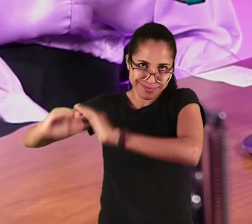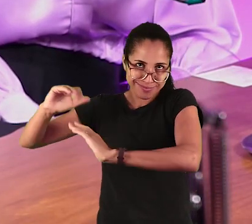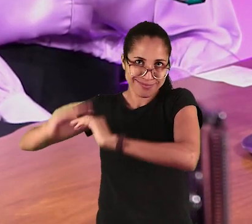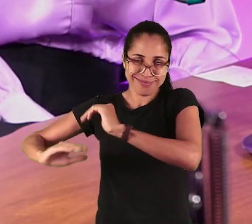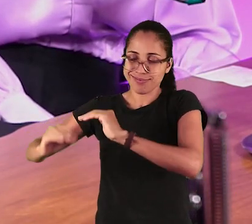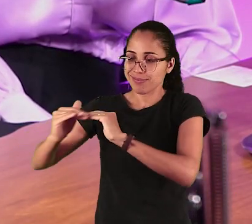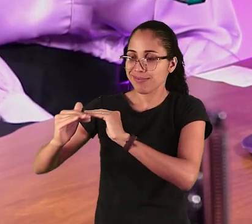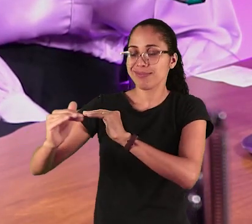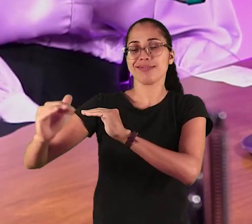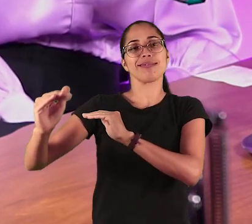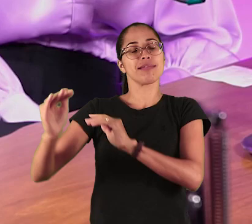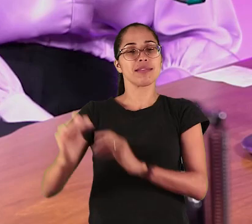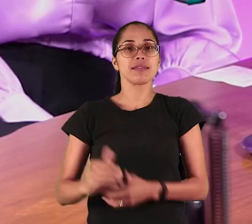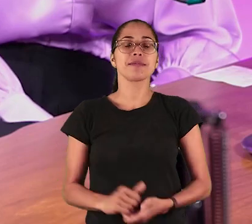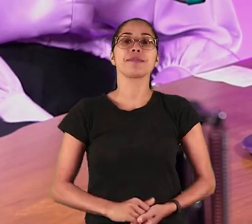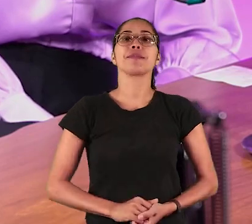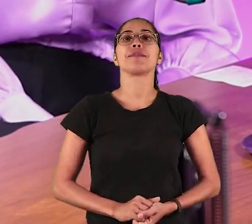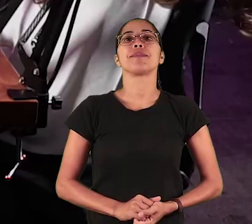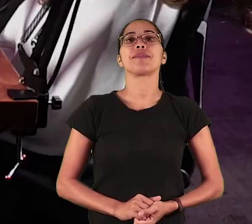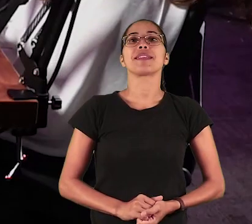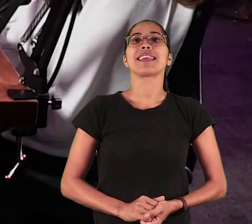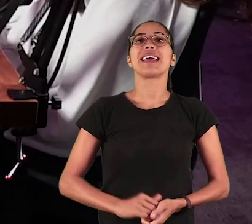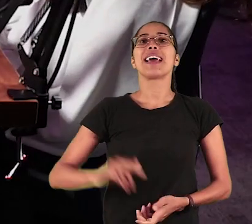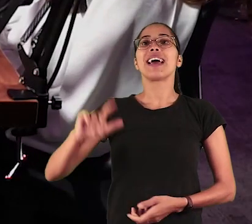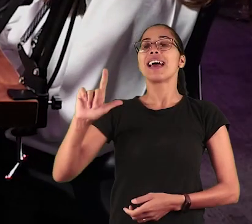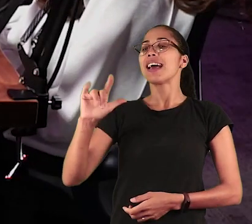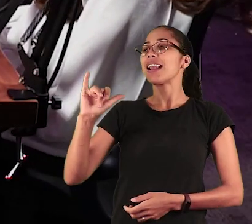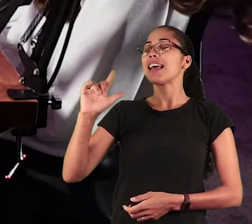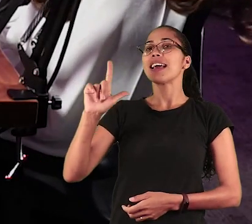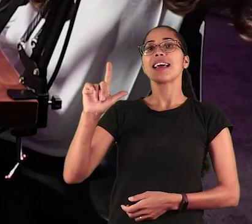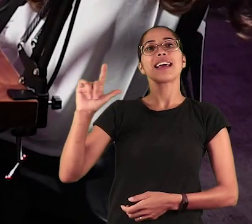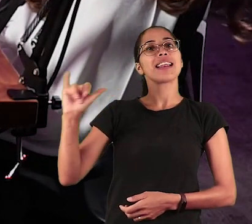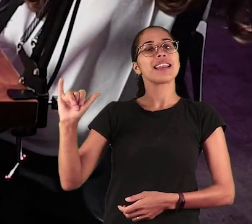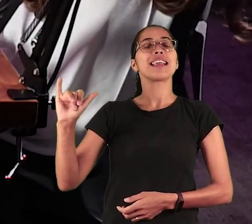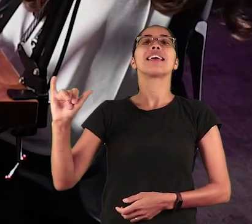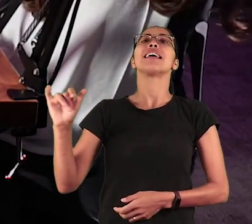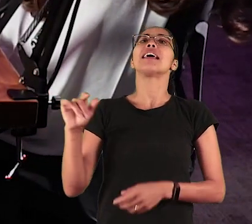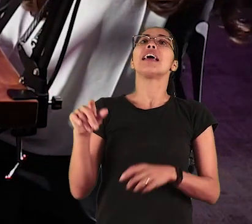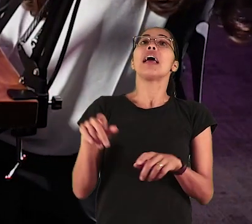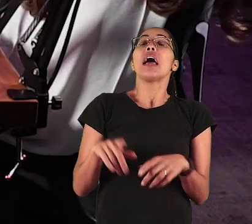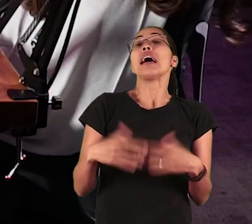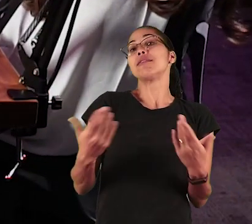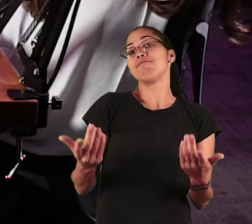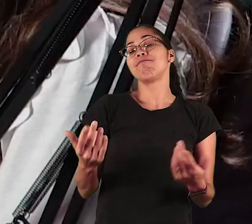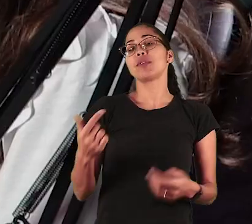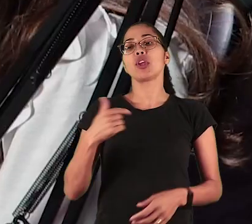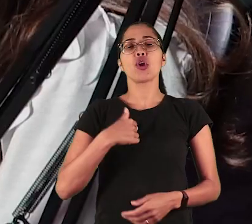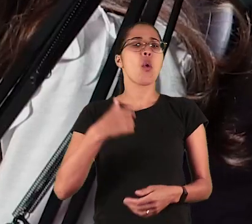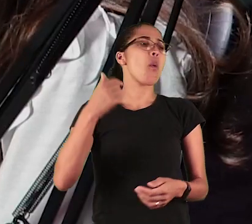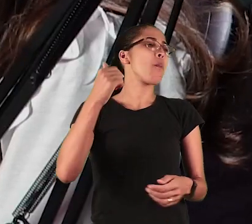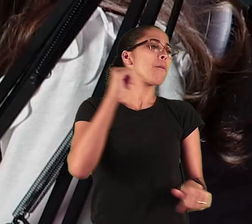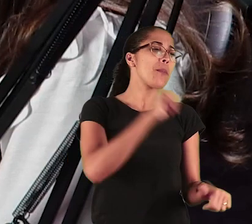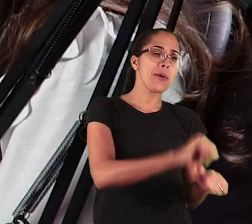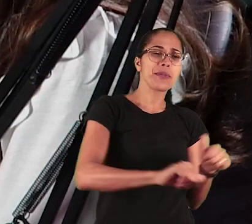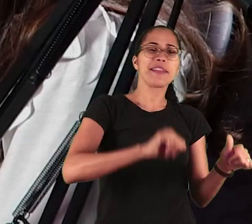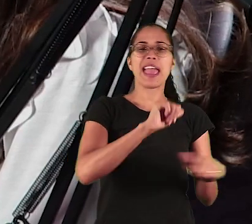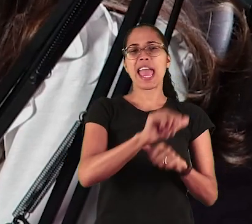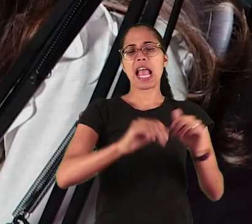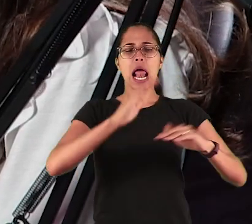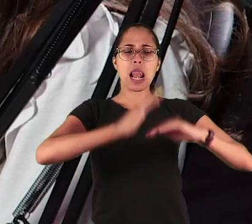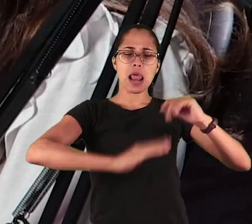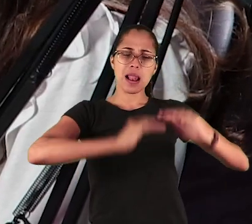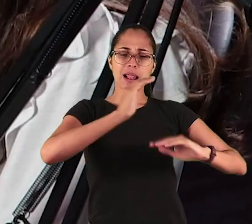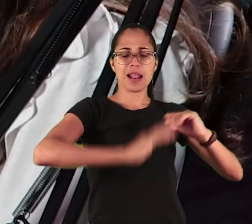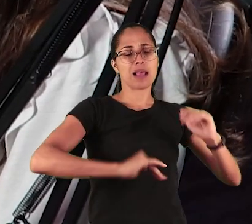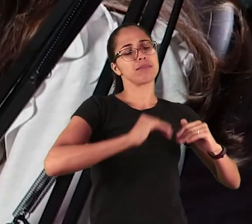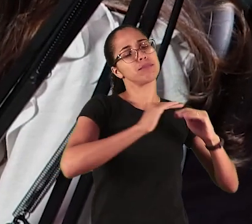nisso Com certeza e Aline Bom eu mudei bastante fui mudando bastante diária ao longo da